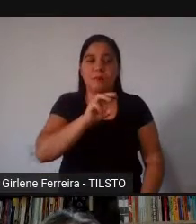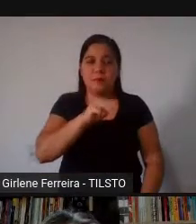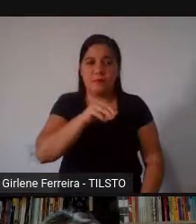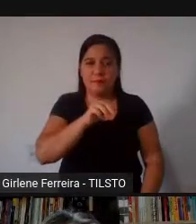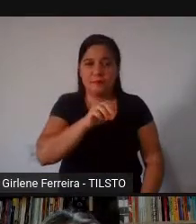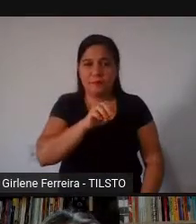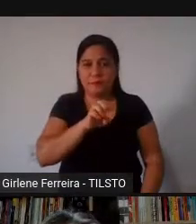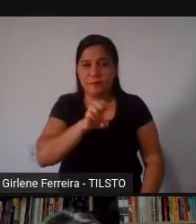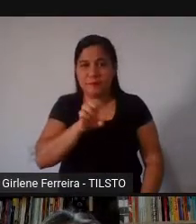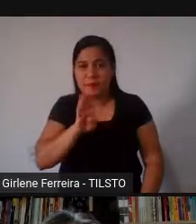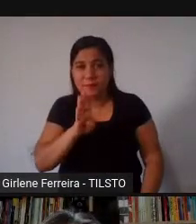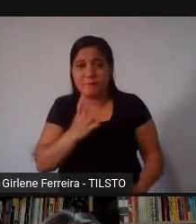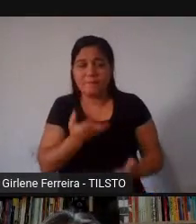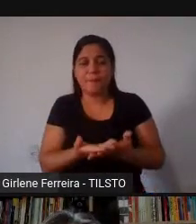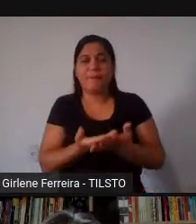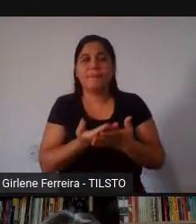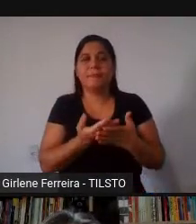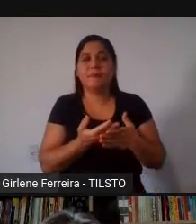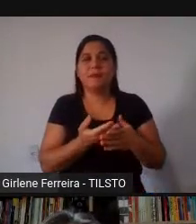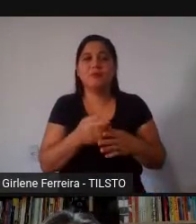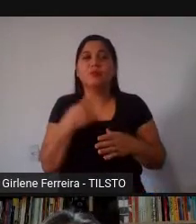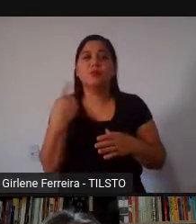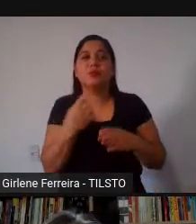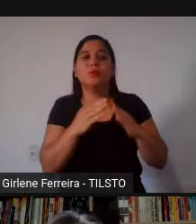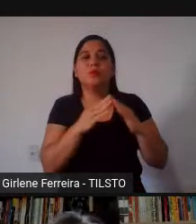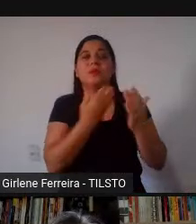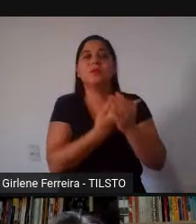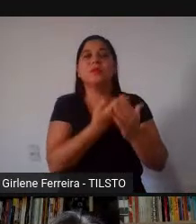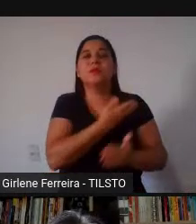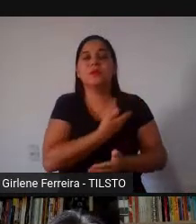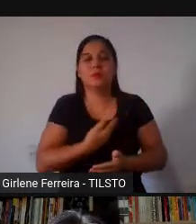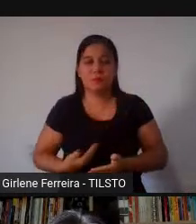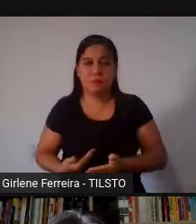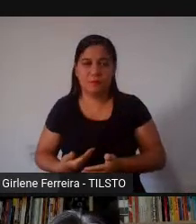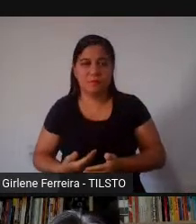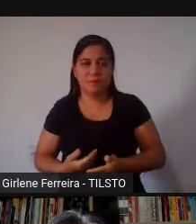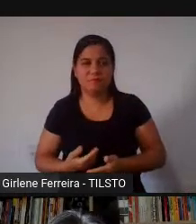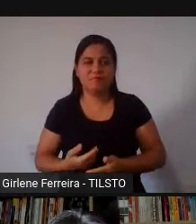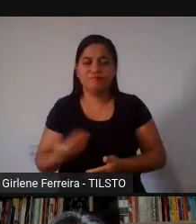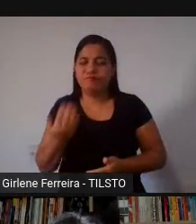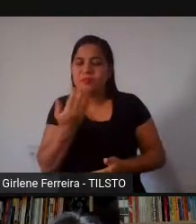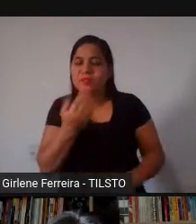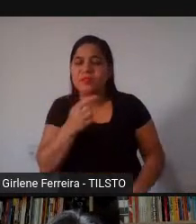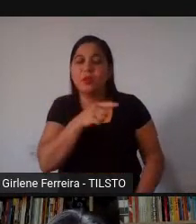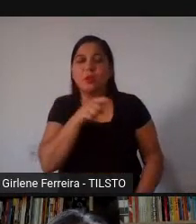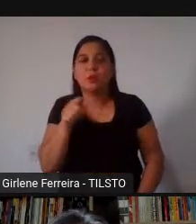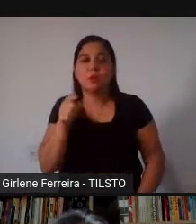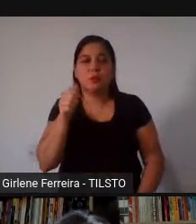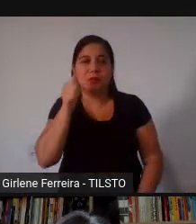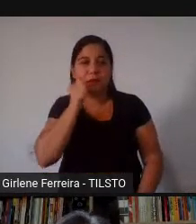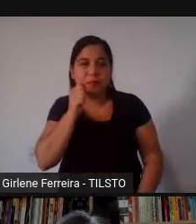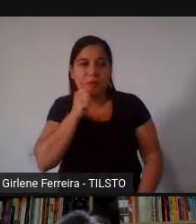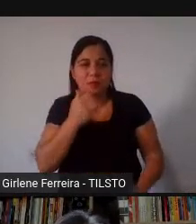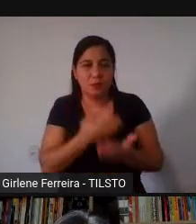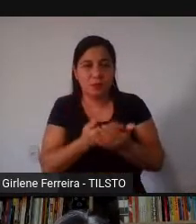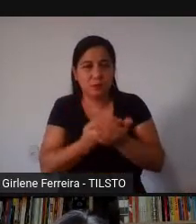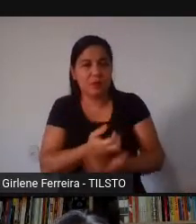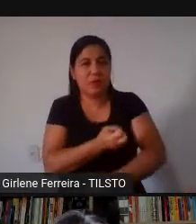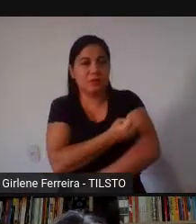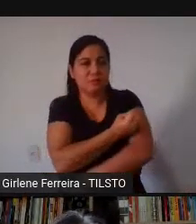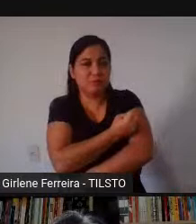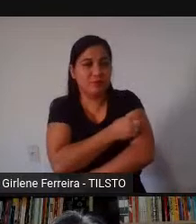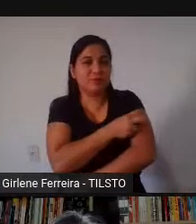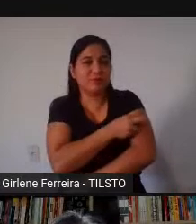para todas as escolas públicas, né? Eu não sei se todas as meninas que estão estudando no ensino fundamental, que estão no ensino médio, têm